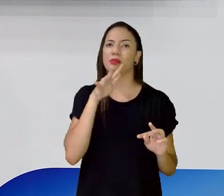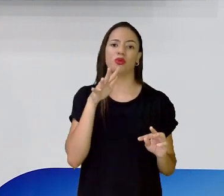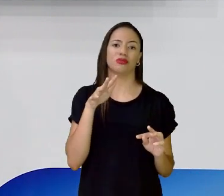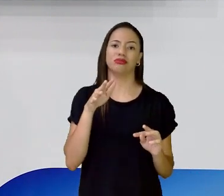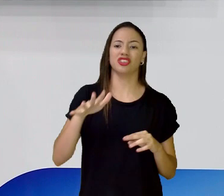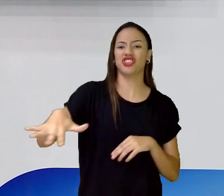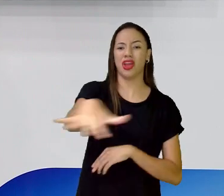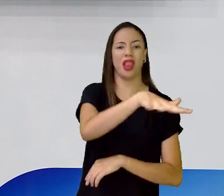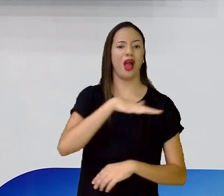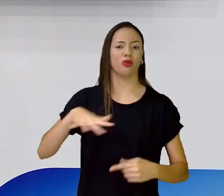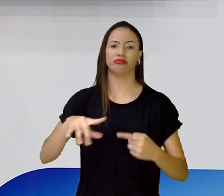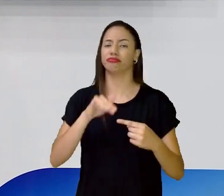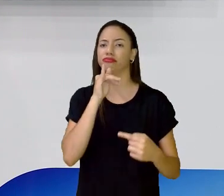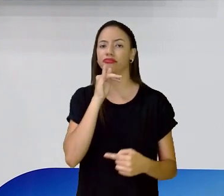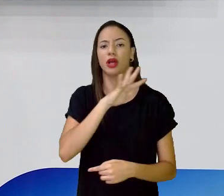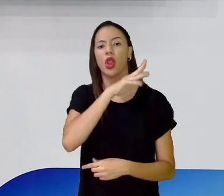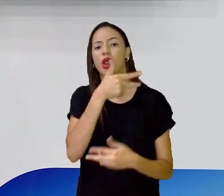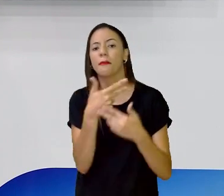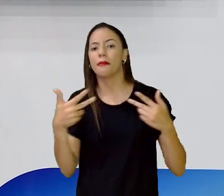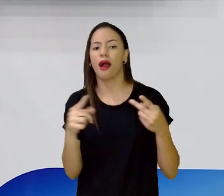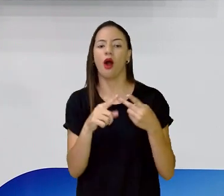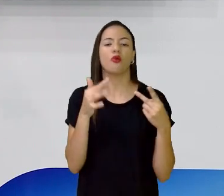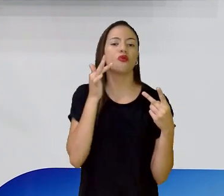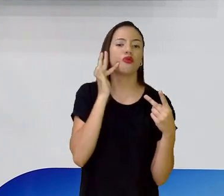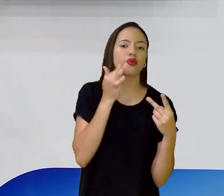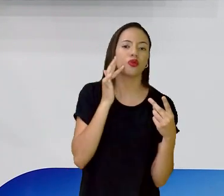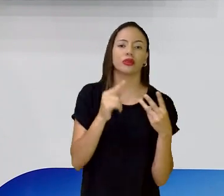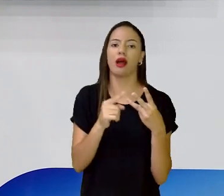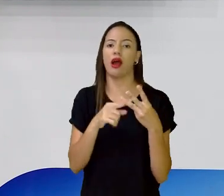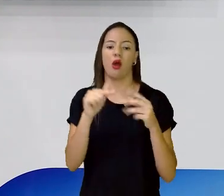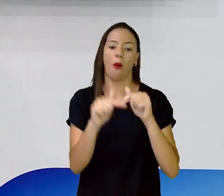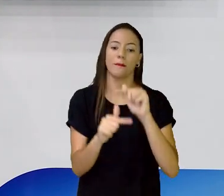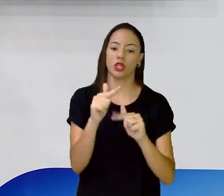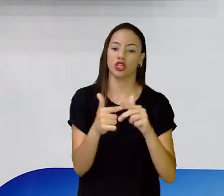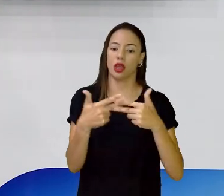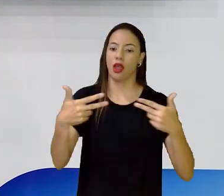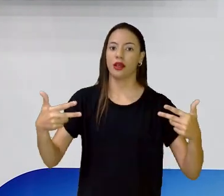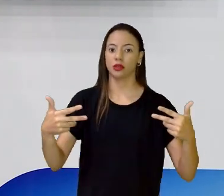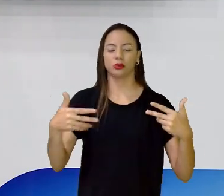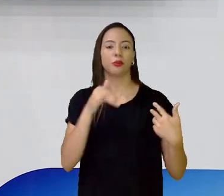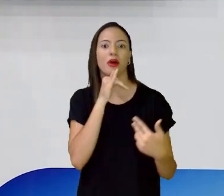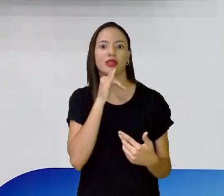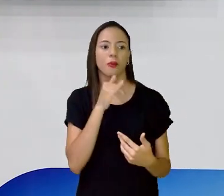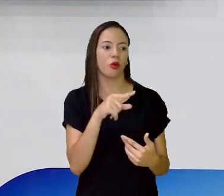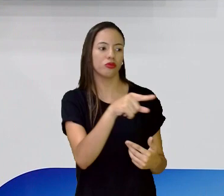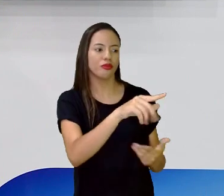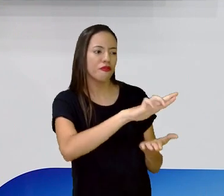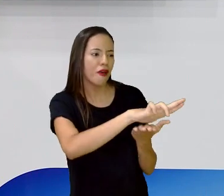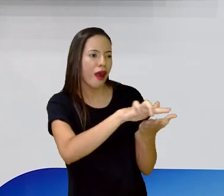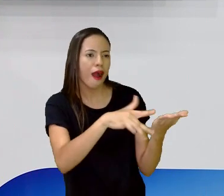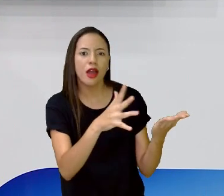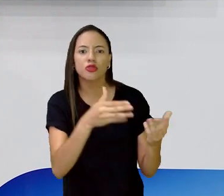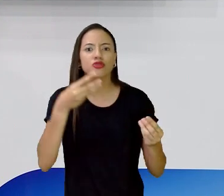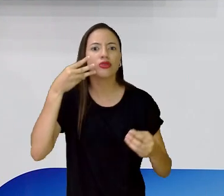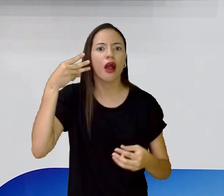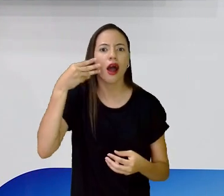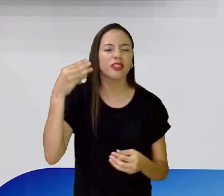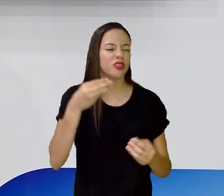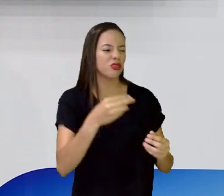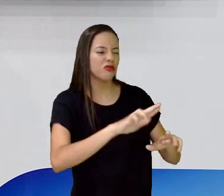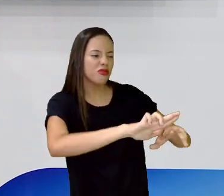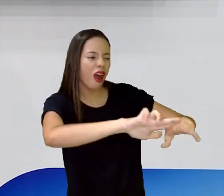Animais, objetos, frutas, coisas em geral. Então, muitos gatos, muitos